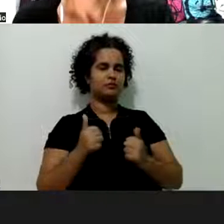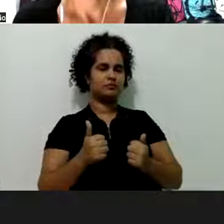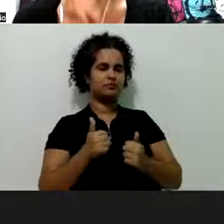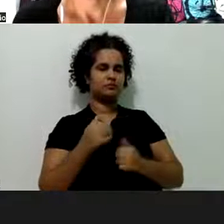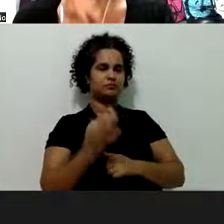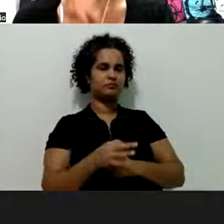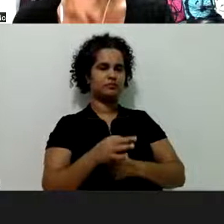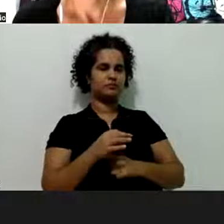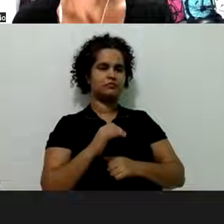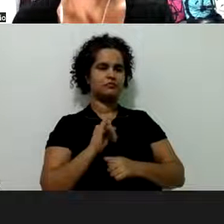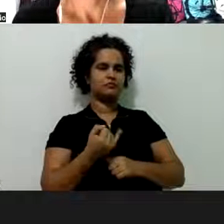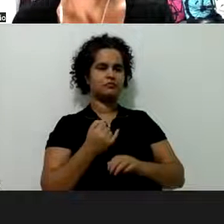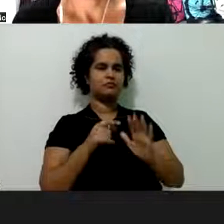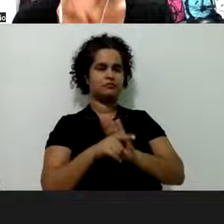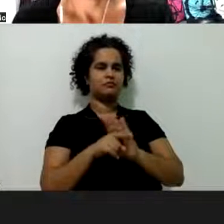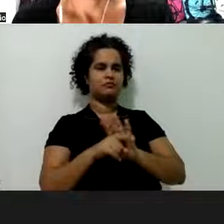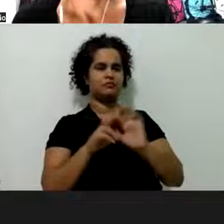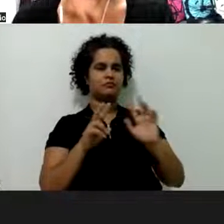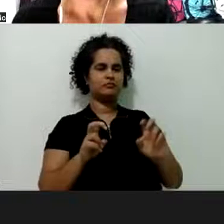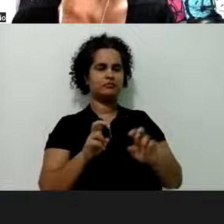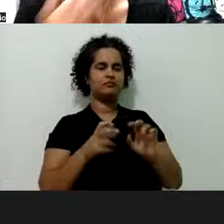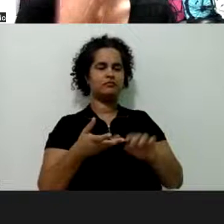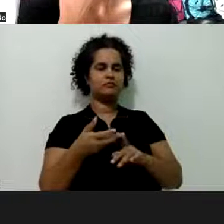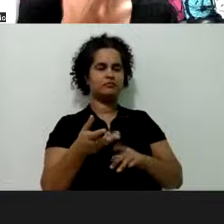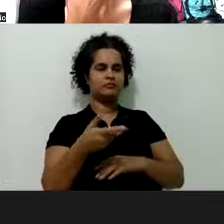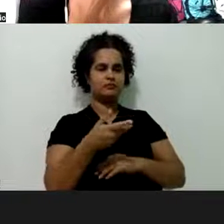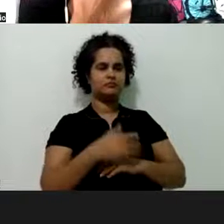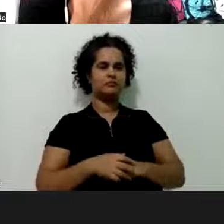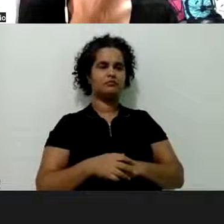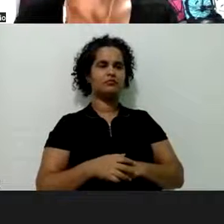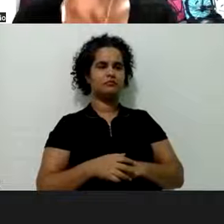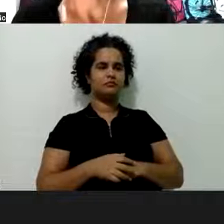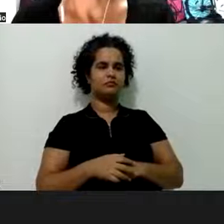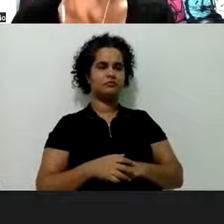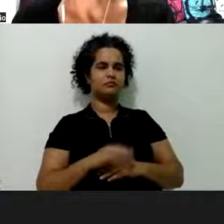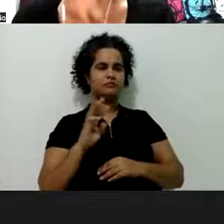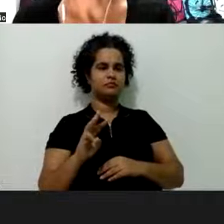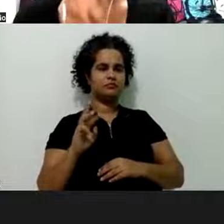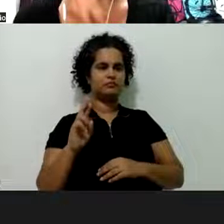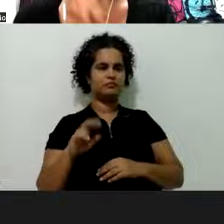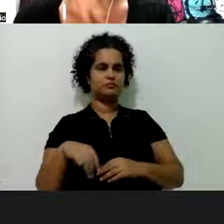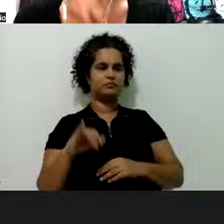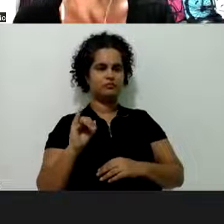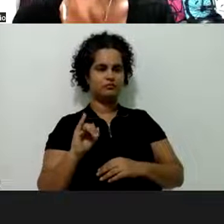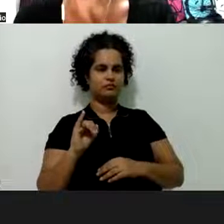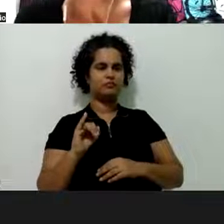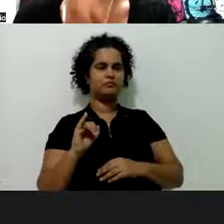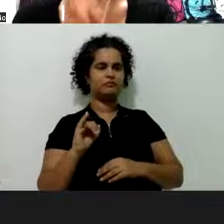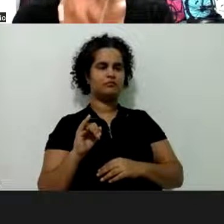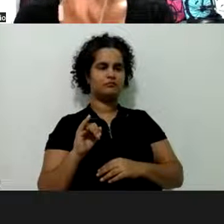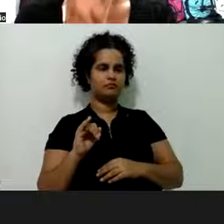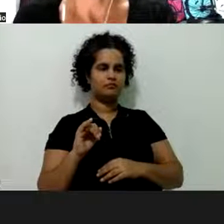uma pesquisada também sobre essa questão da velocidade. Esses manuais da WRI sobre ruas completas, eles colocam todos